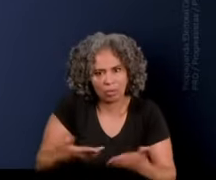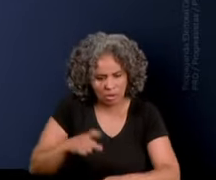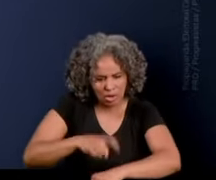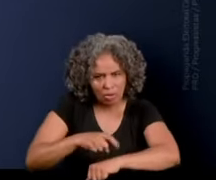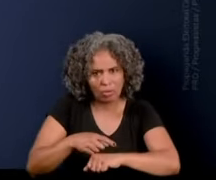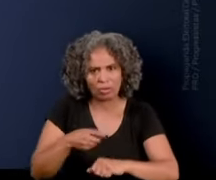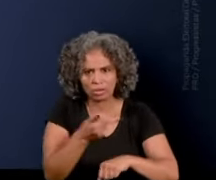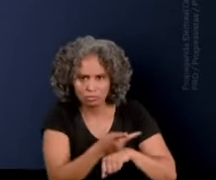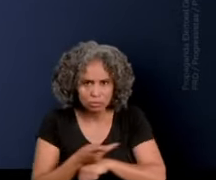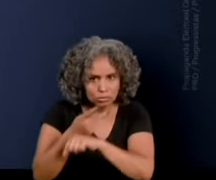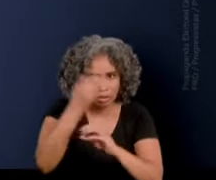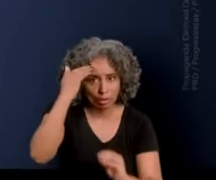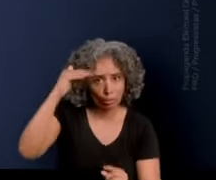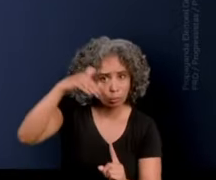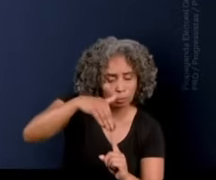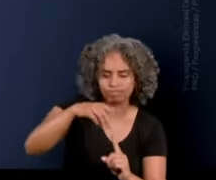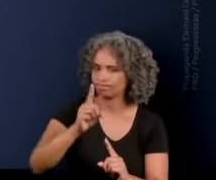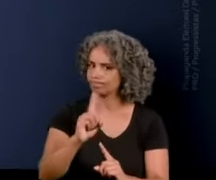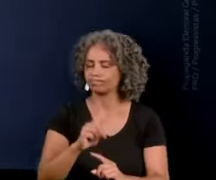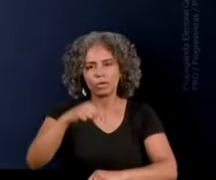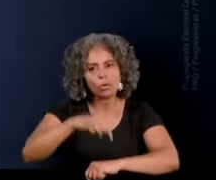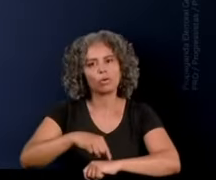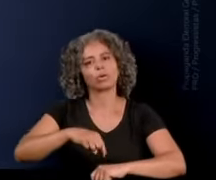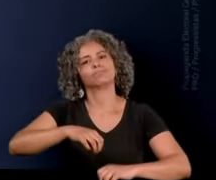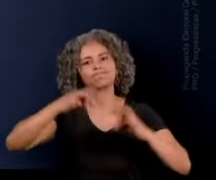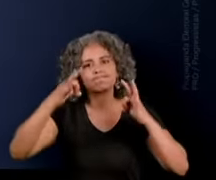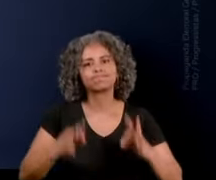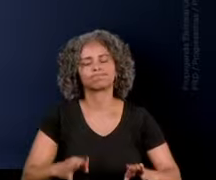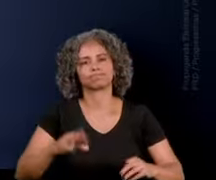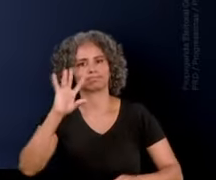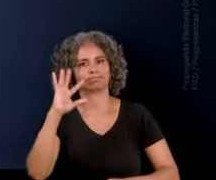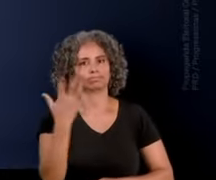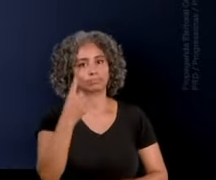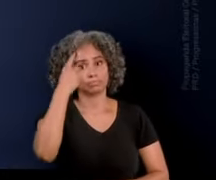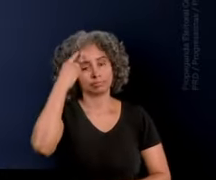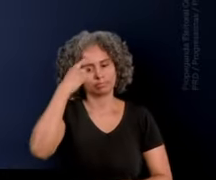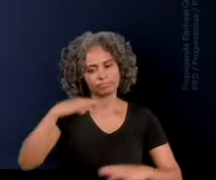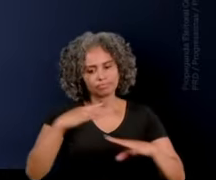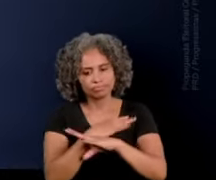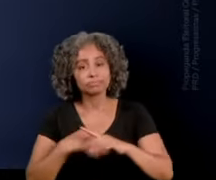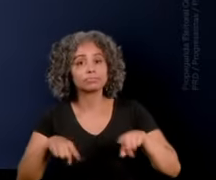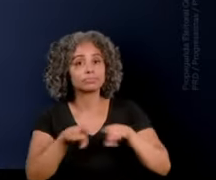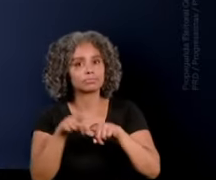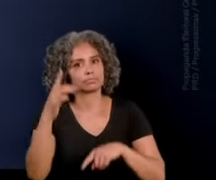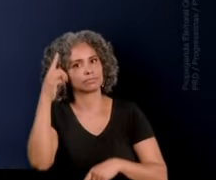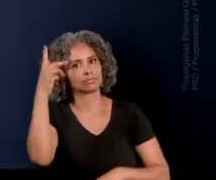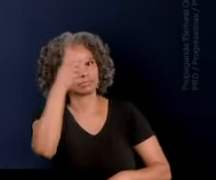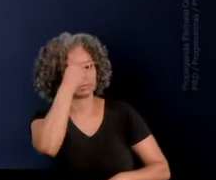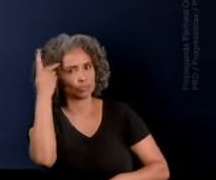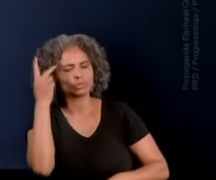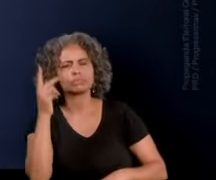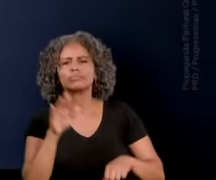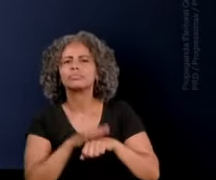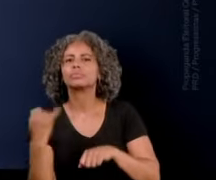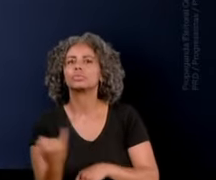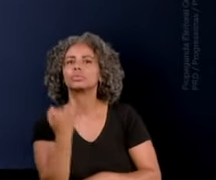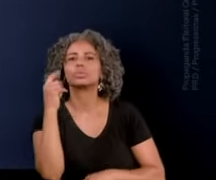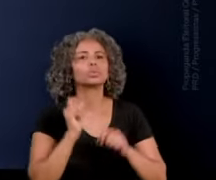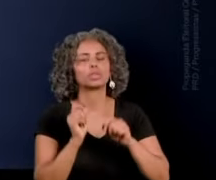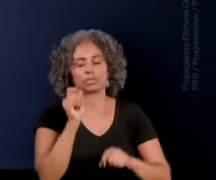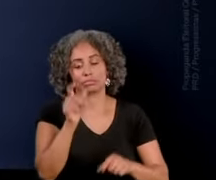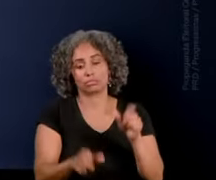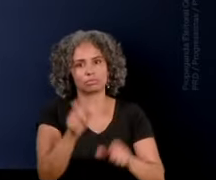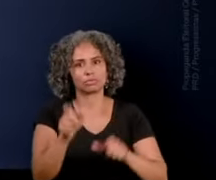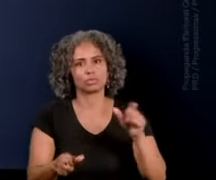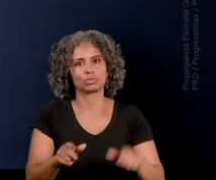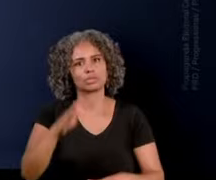hora de procurar culpados, é hora de resolver. Pensar na cidade e pensar nas pessoas. Mas é importante que a população